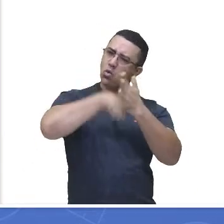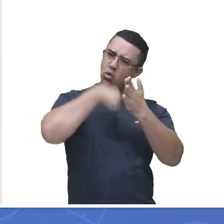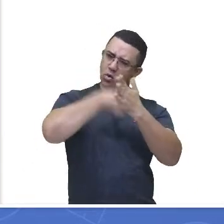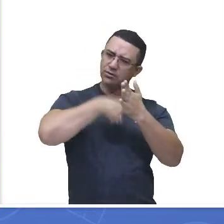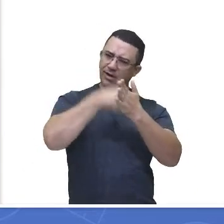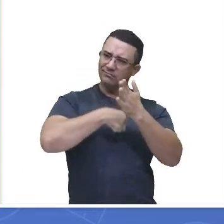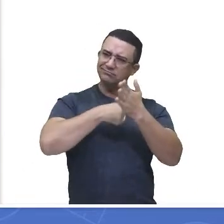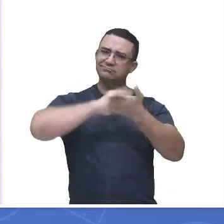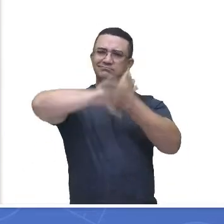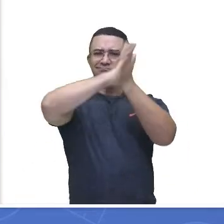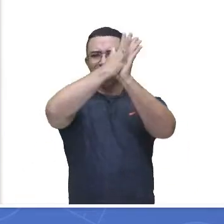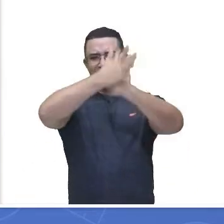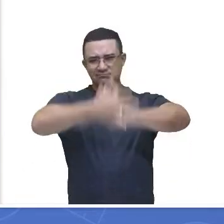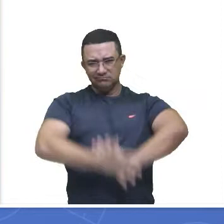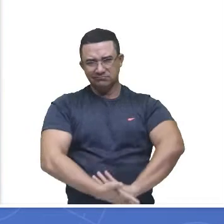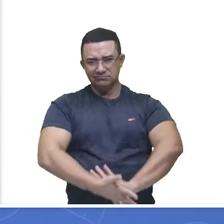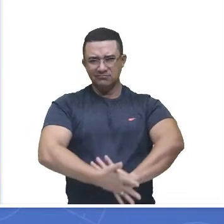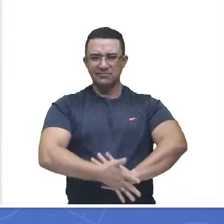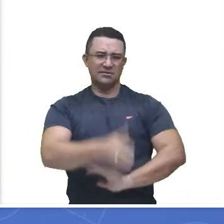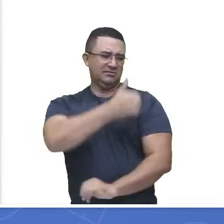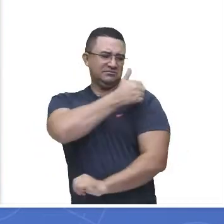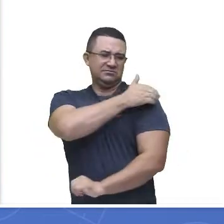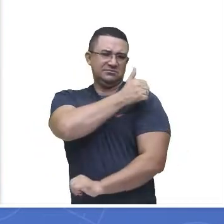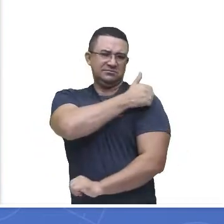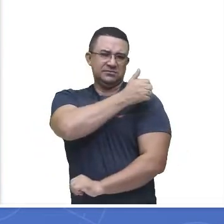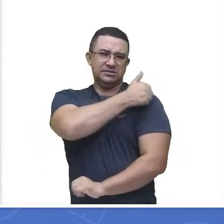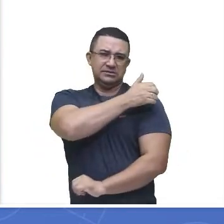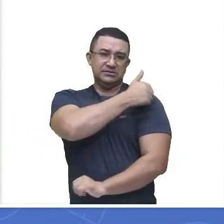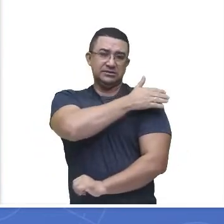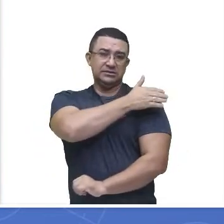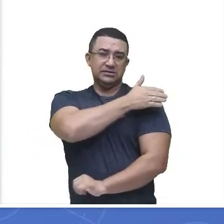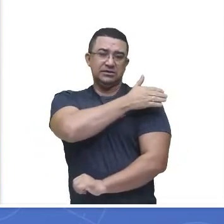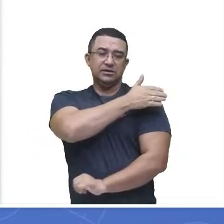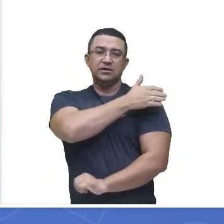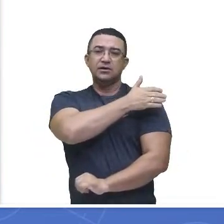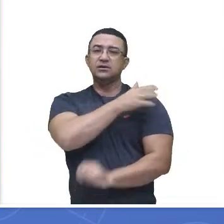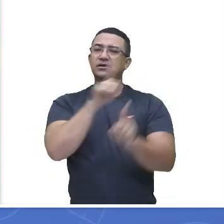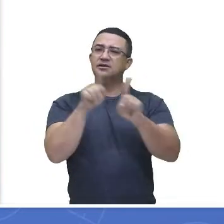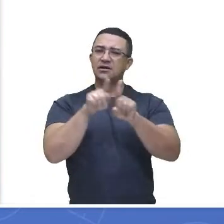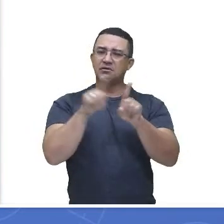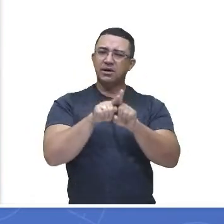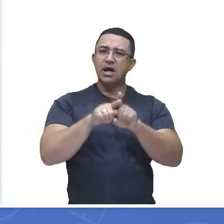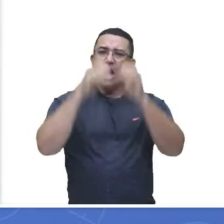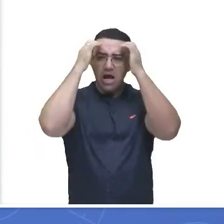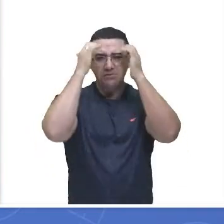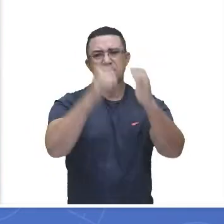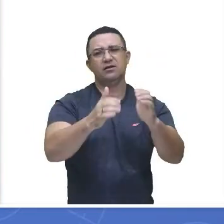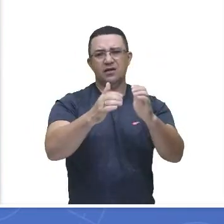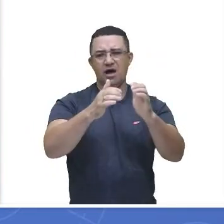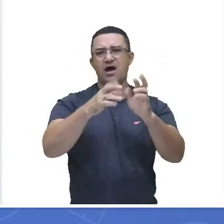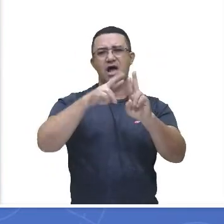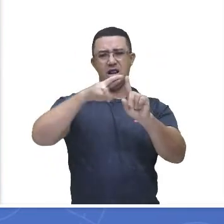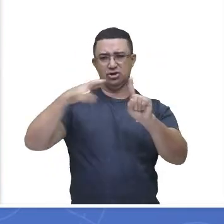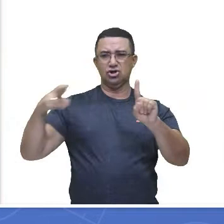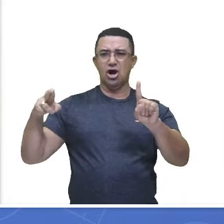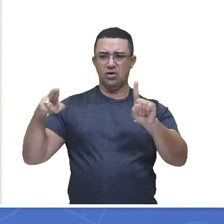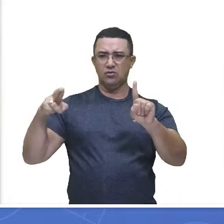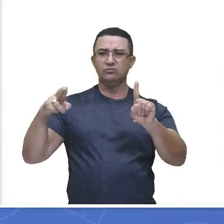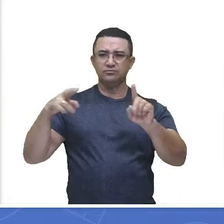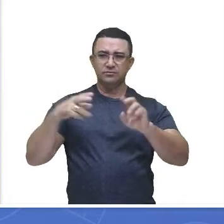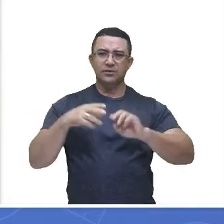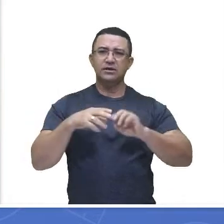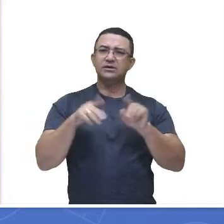o preconceito, prejuízo é preconceito, tá? A intolerância religiosa e as